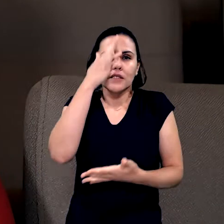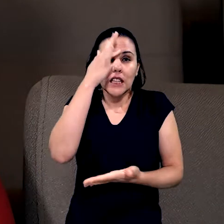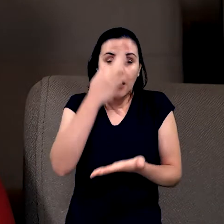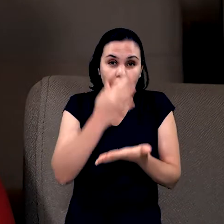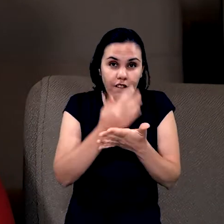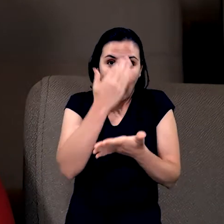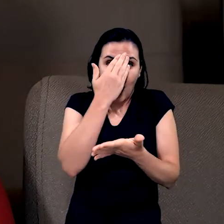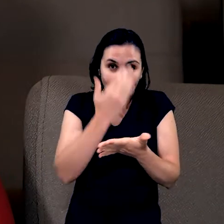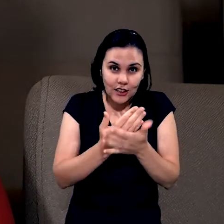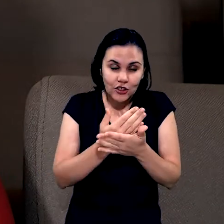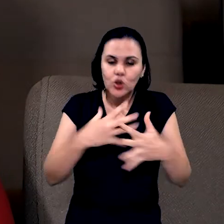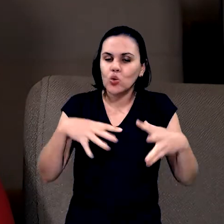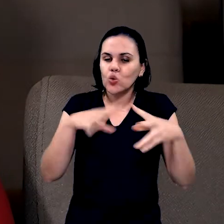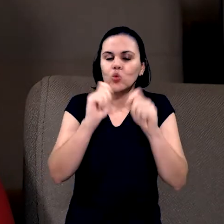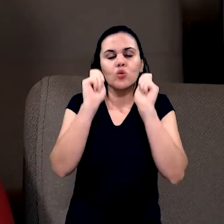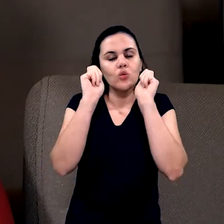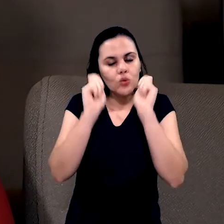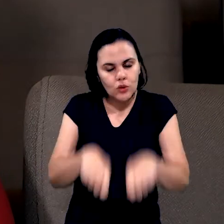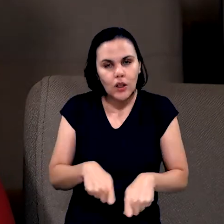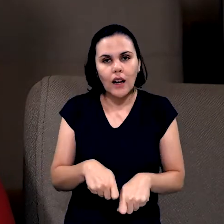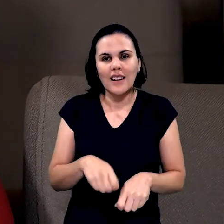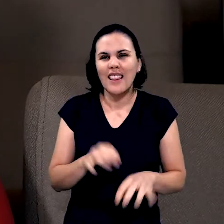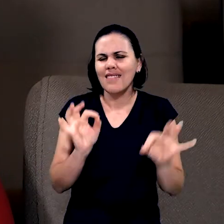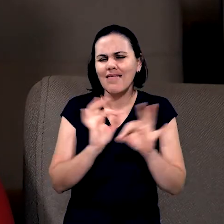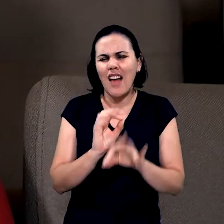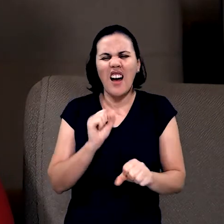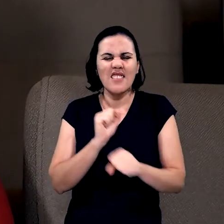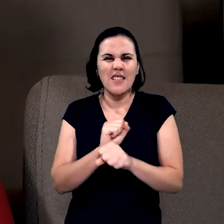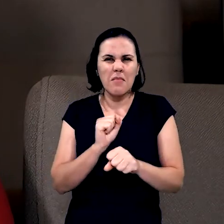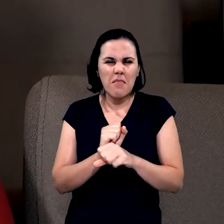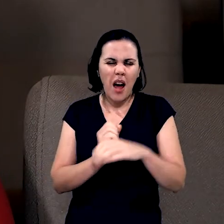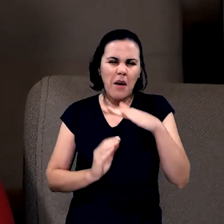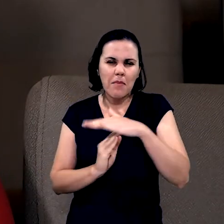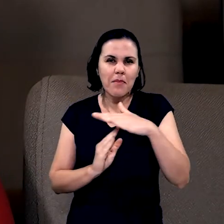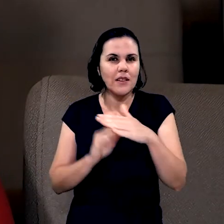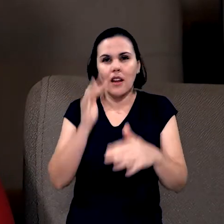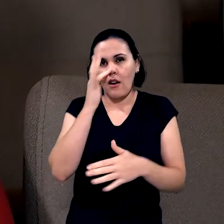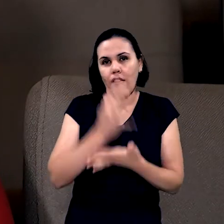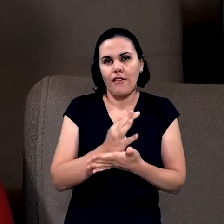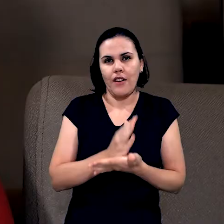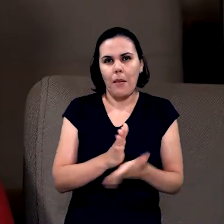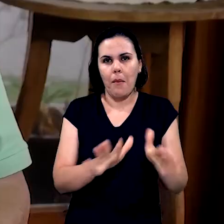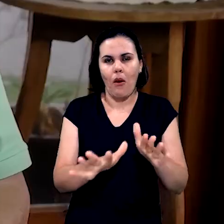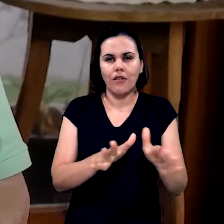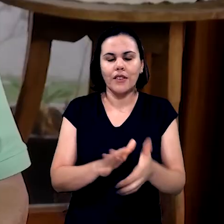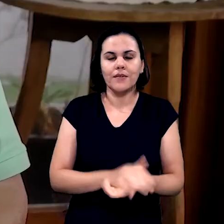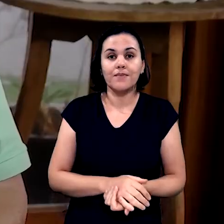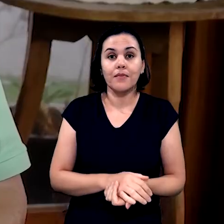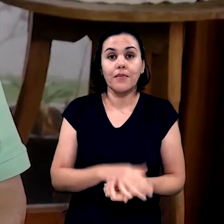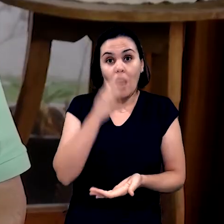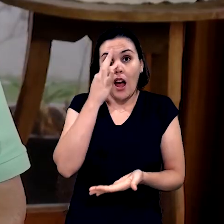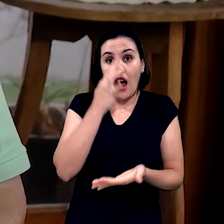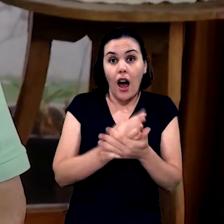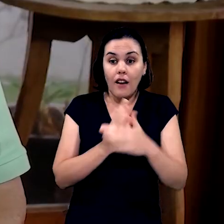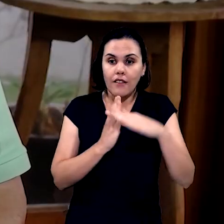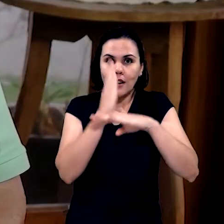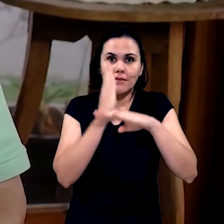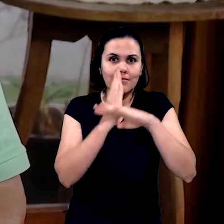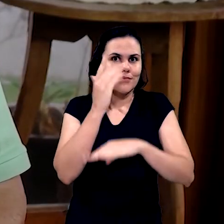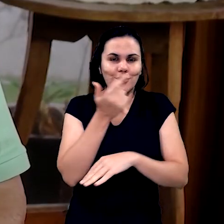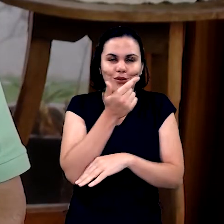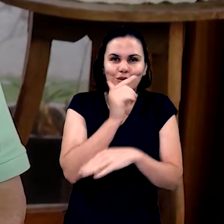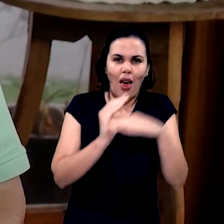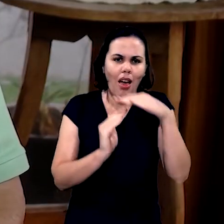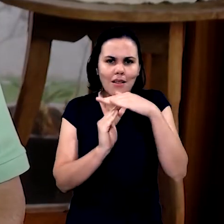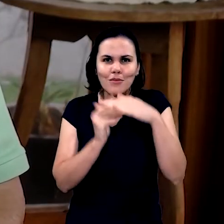fé, nada é impossível. Nada te para, a fé te move. Eu aprendi que a fé não tem limite.